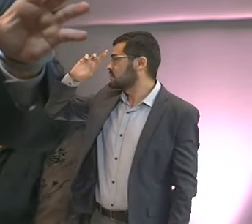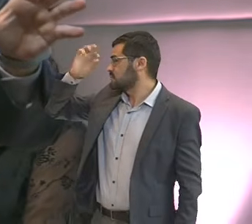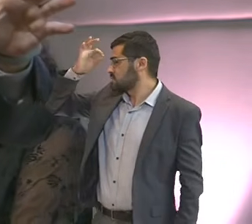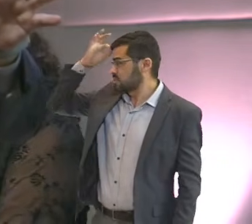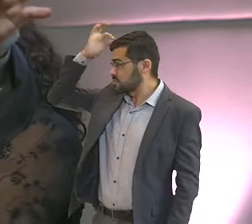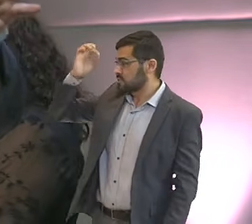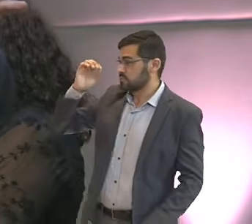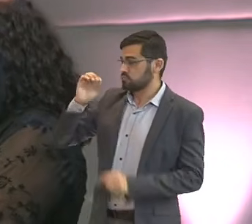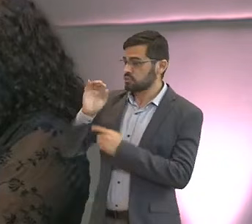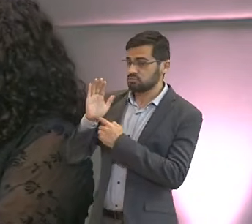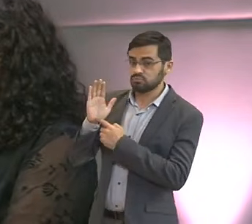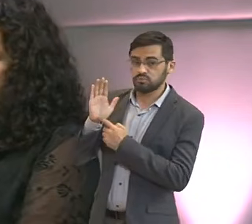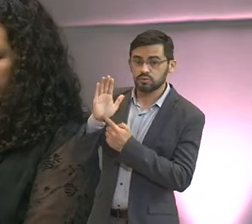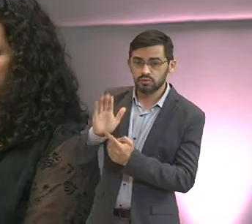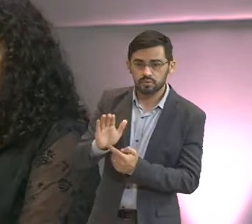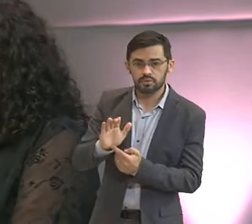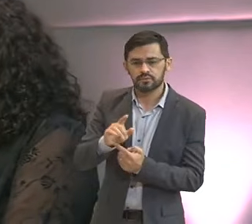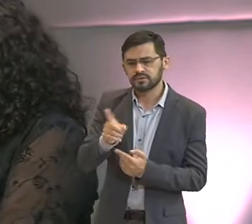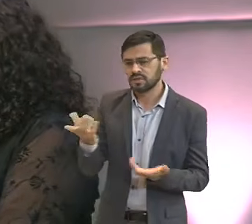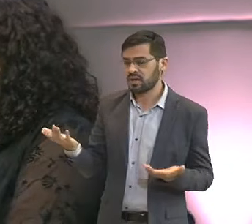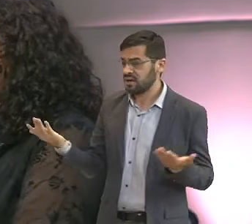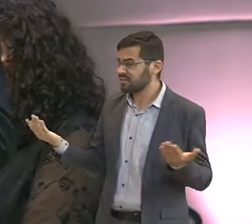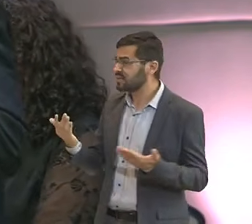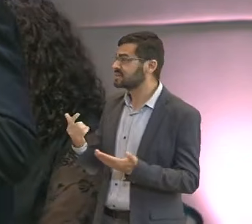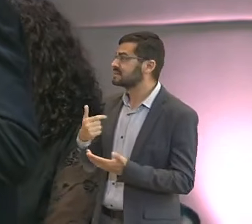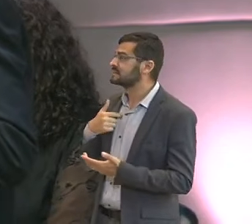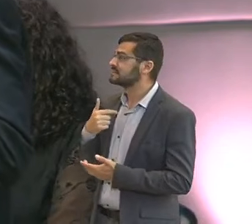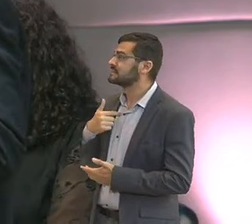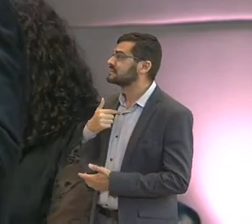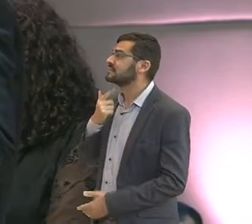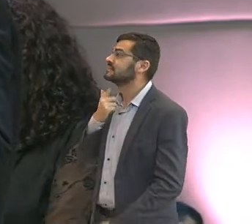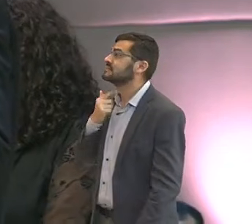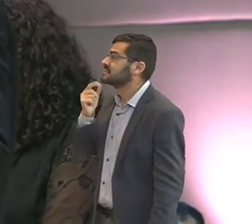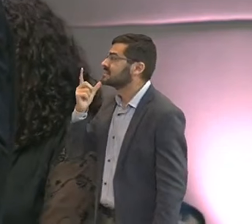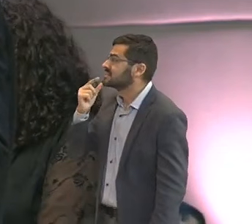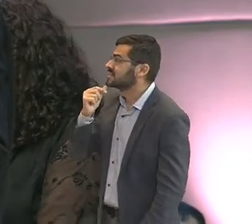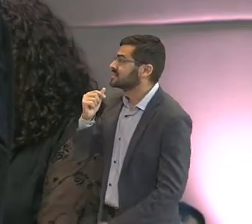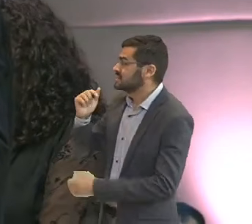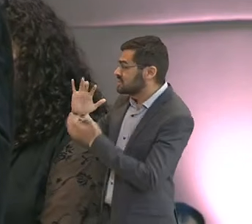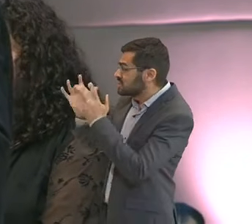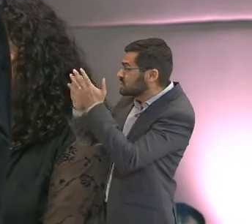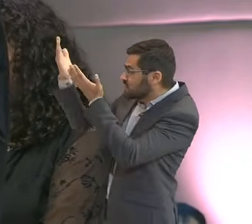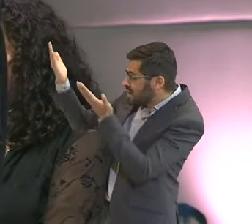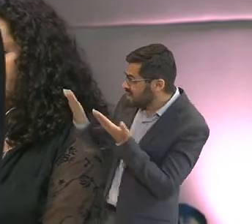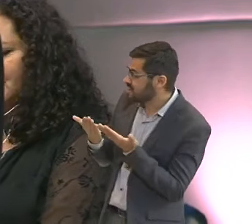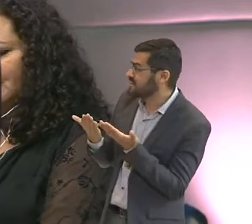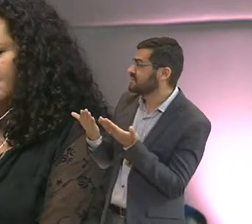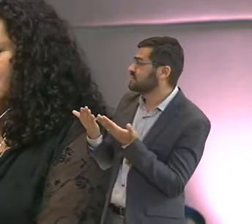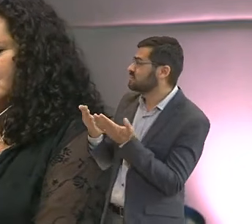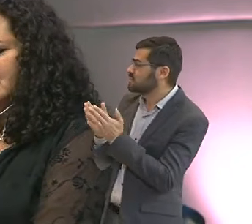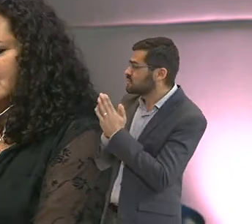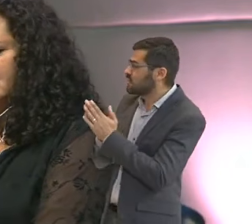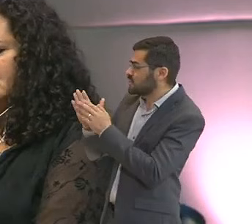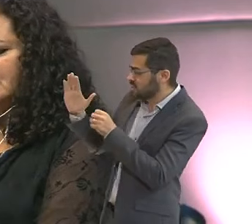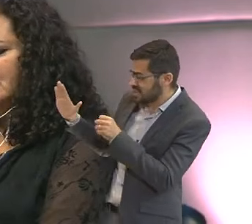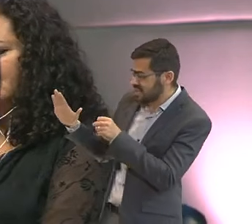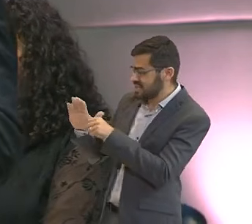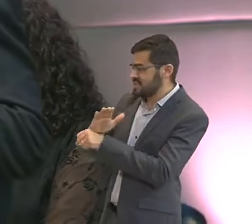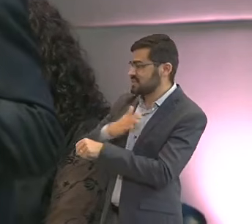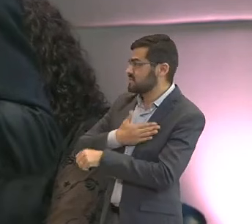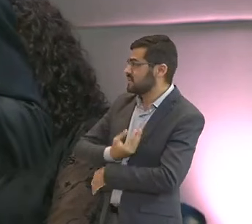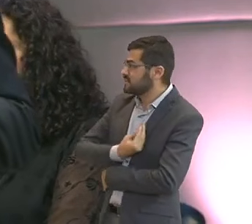mostrou? E você está dizendo: estou com sede. Jesus, vem, mata essa sede do